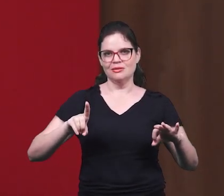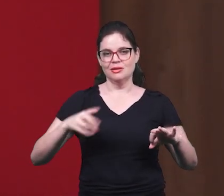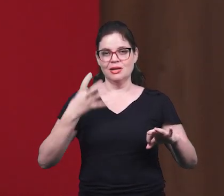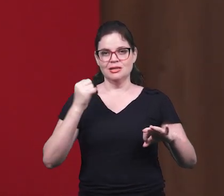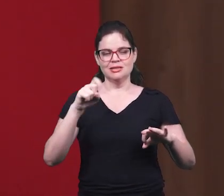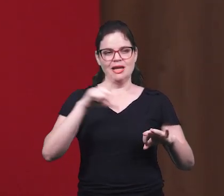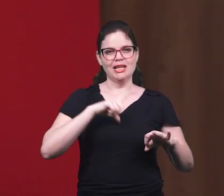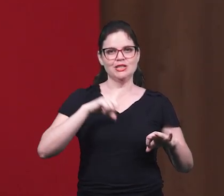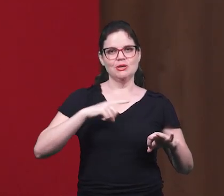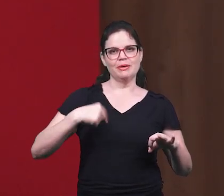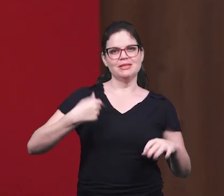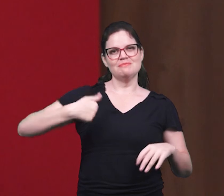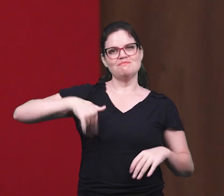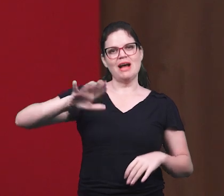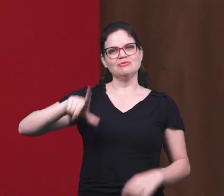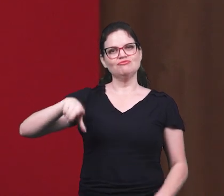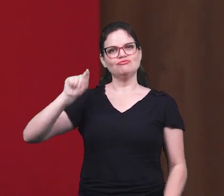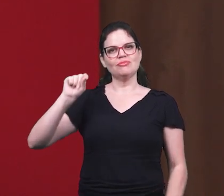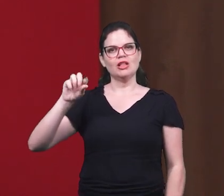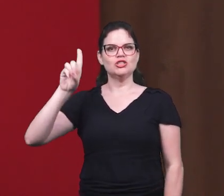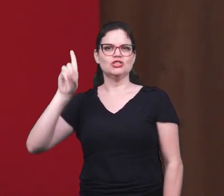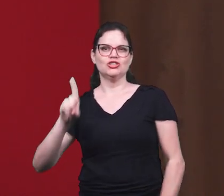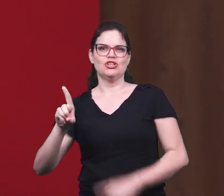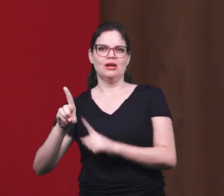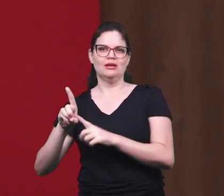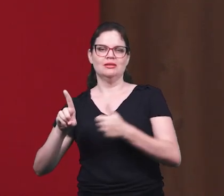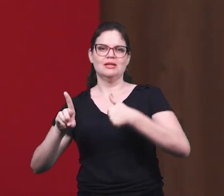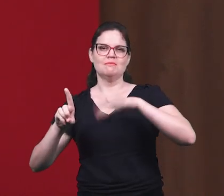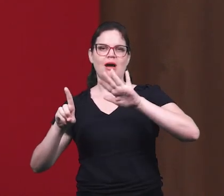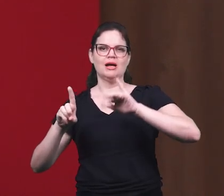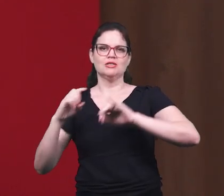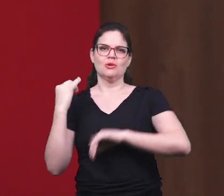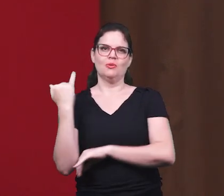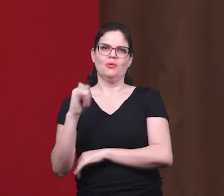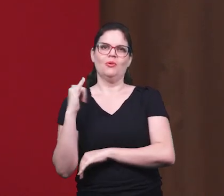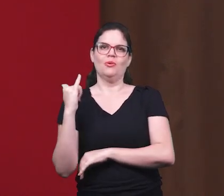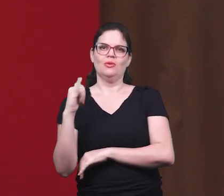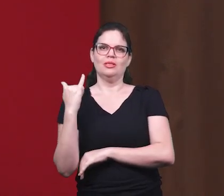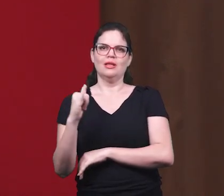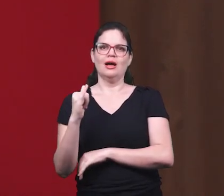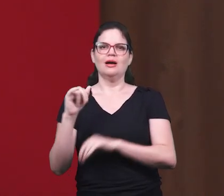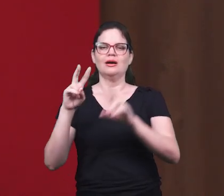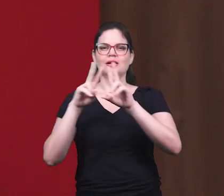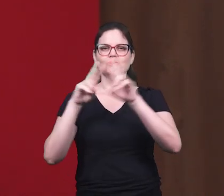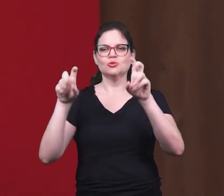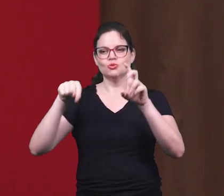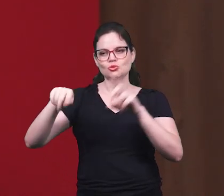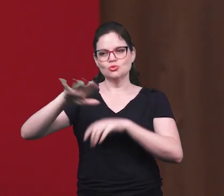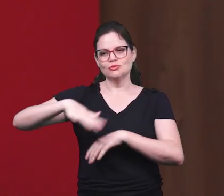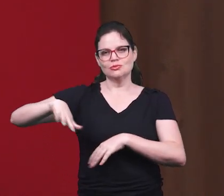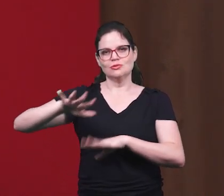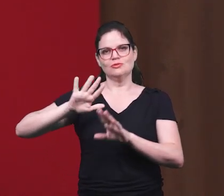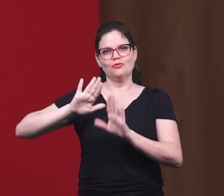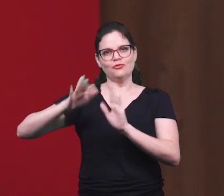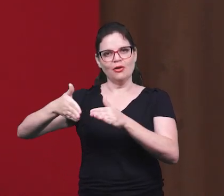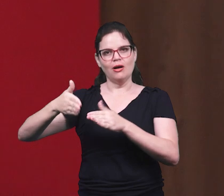um lado de direita, ele ia colocar uma versão com esse viés, né?